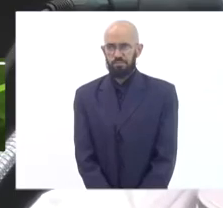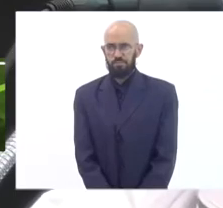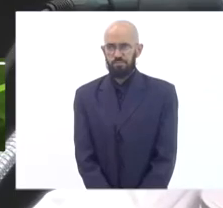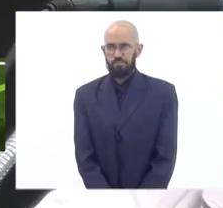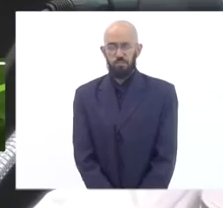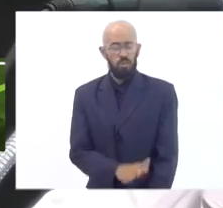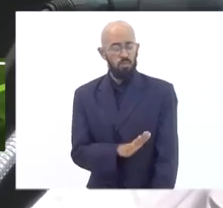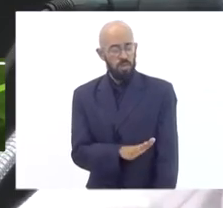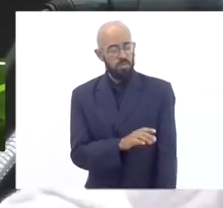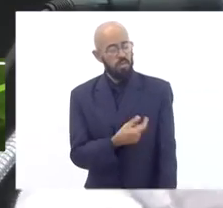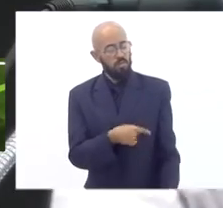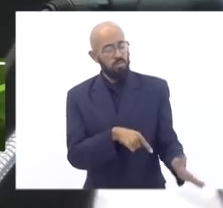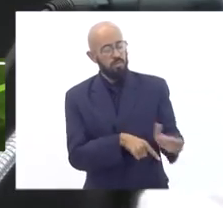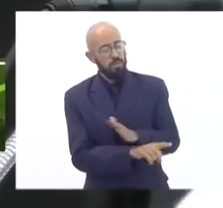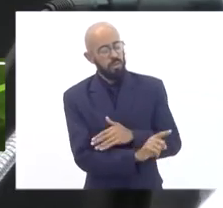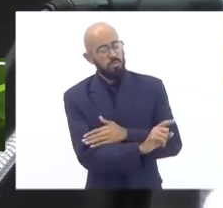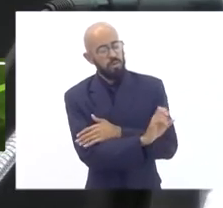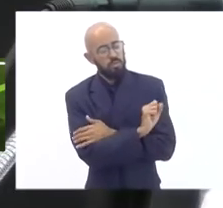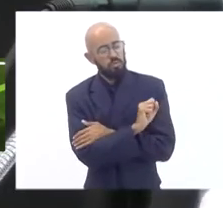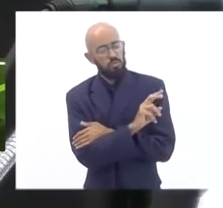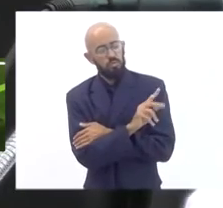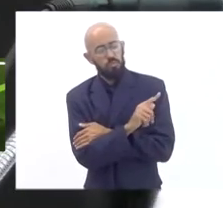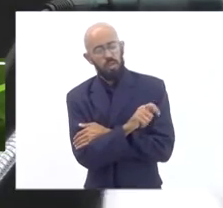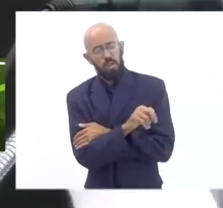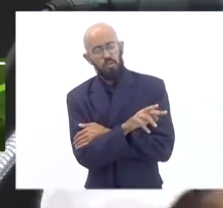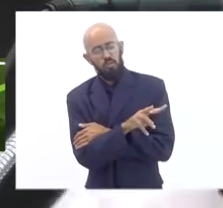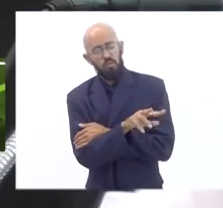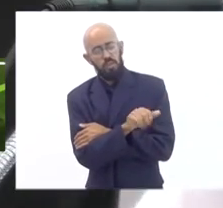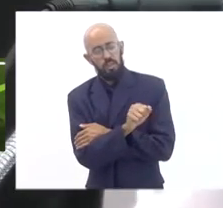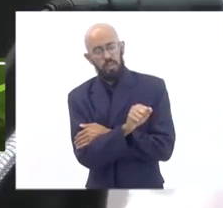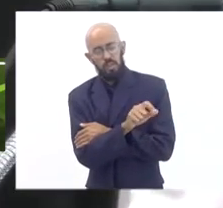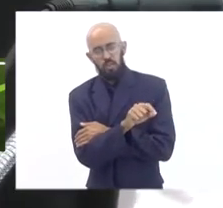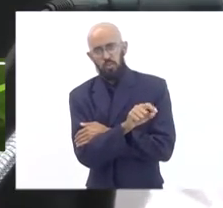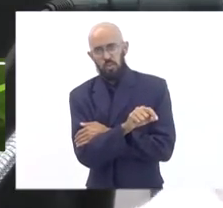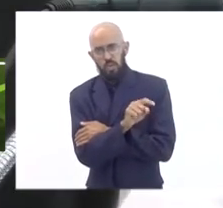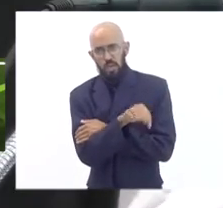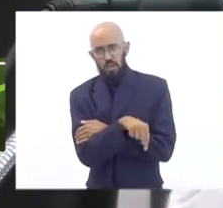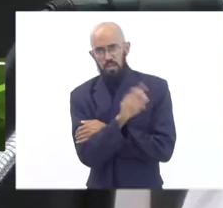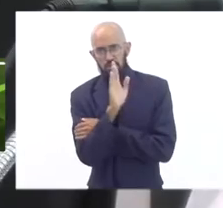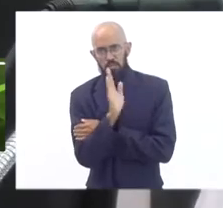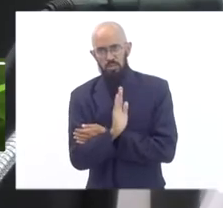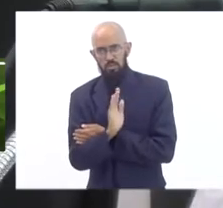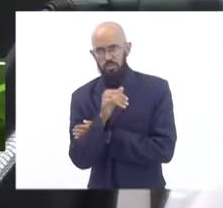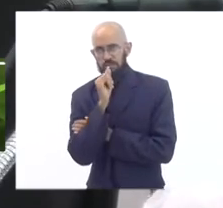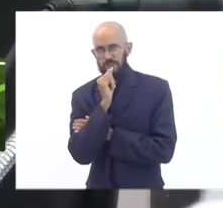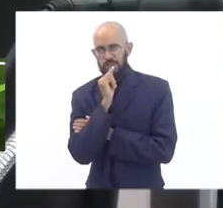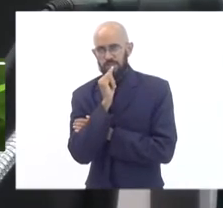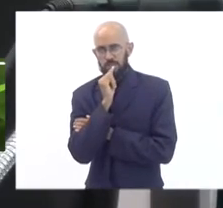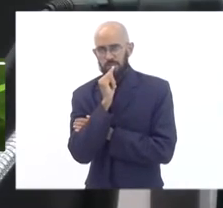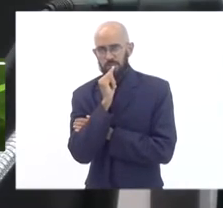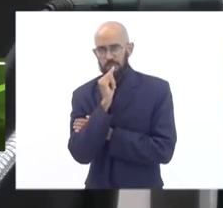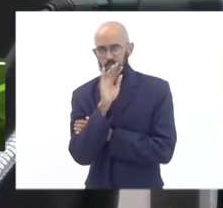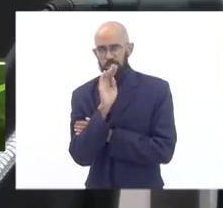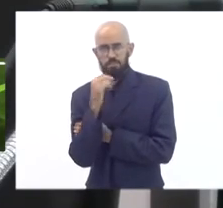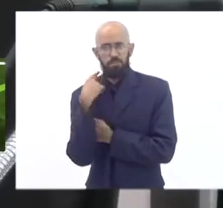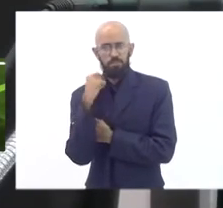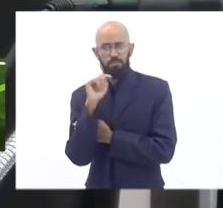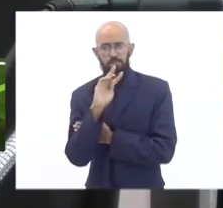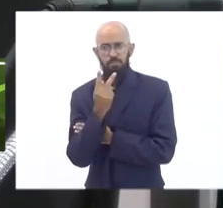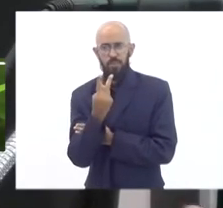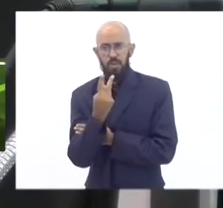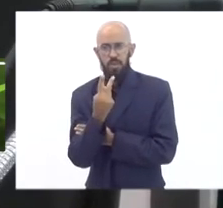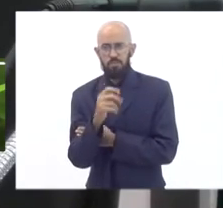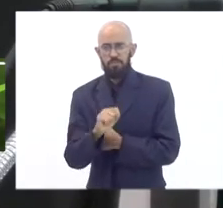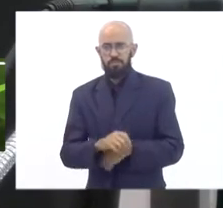Supervia, o que acontece é o seguinte. Aqui no Brasil, por exemplo, Belo Horizonte. Né?